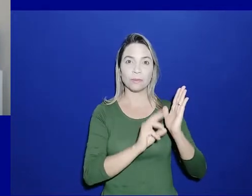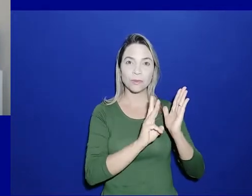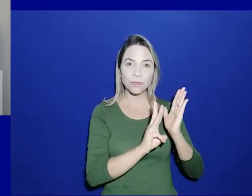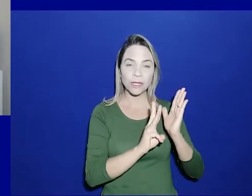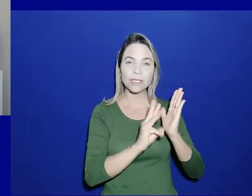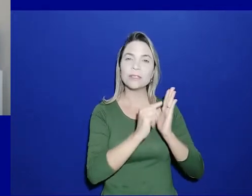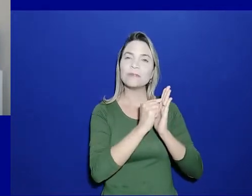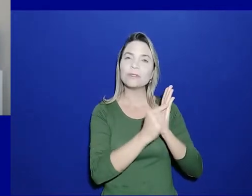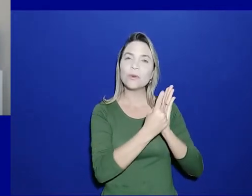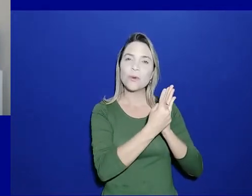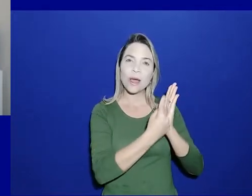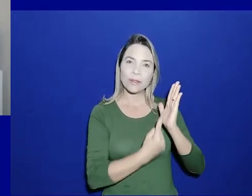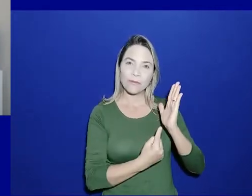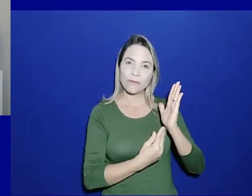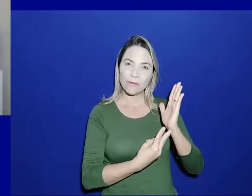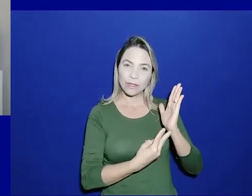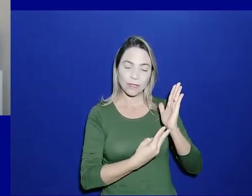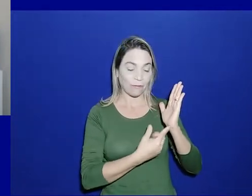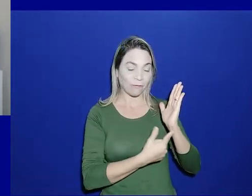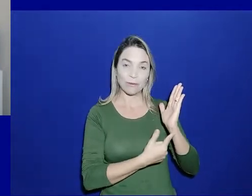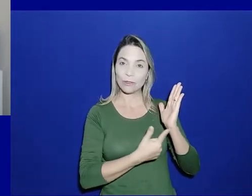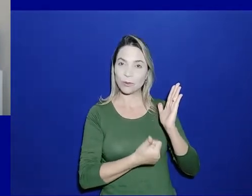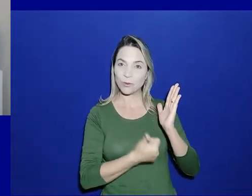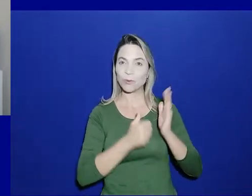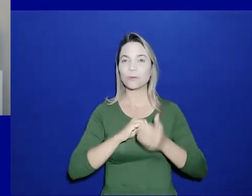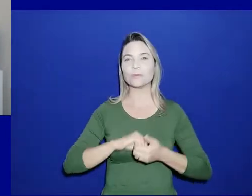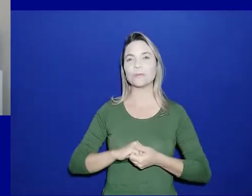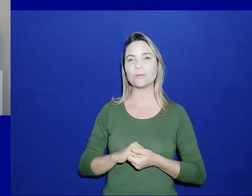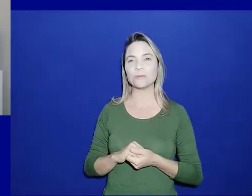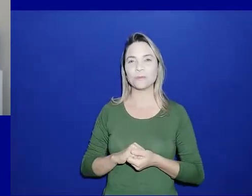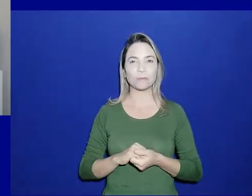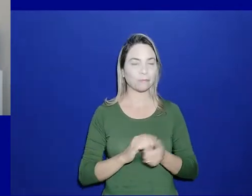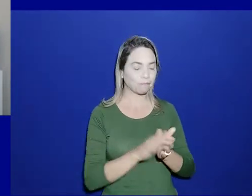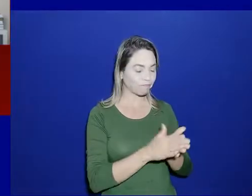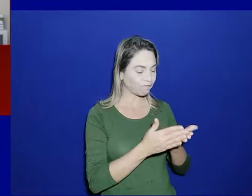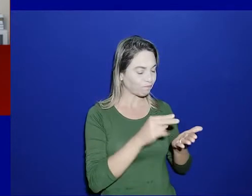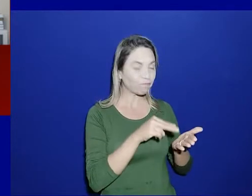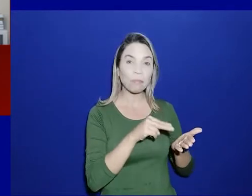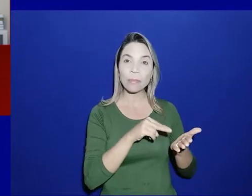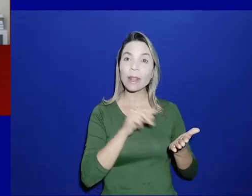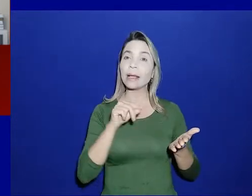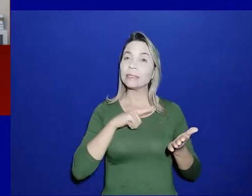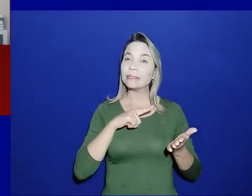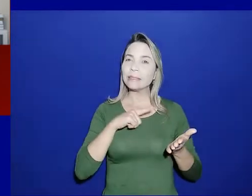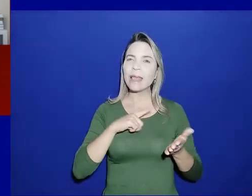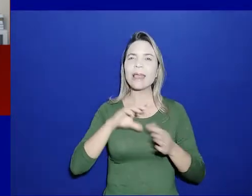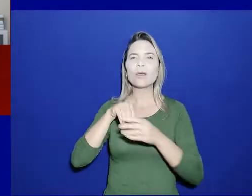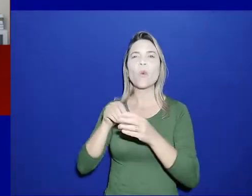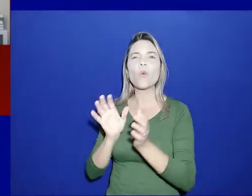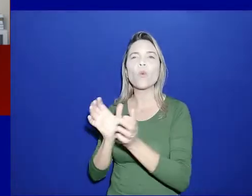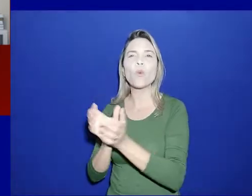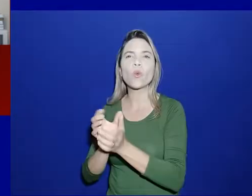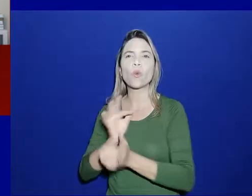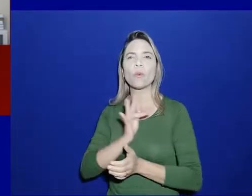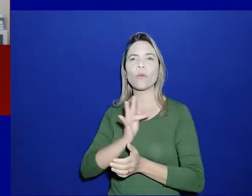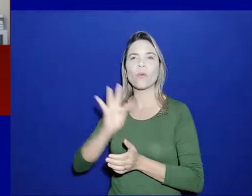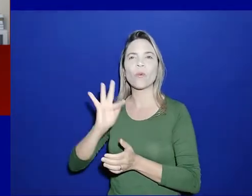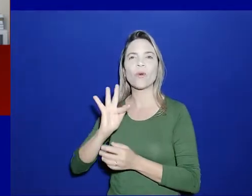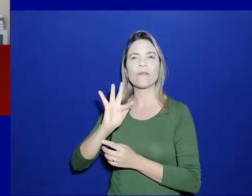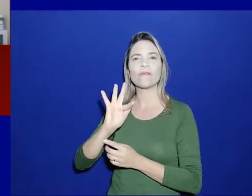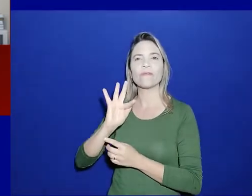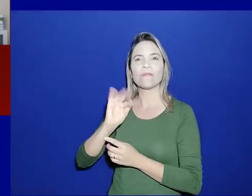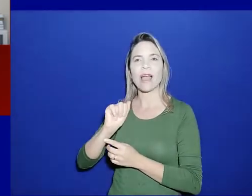3, dos versículos 1 a 21. Nos diz assim a palavra de Deus. Havia entre os fariseus um homem